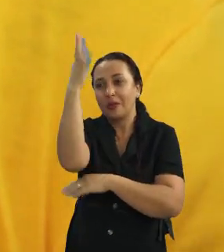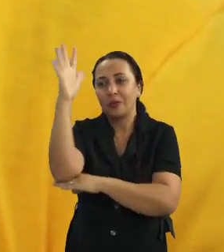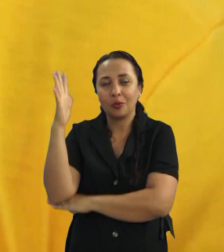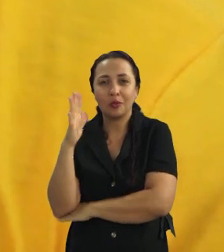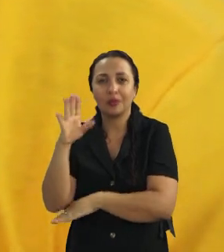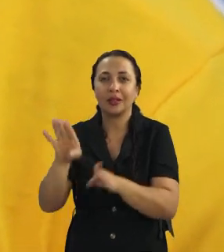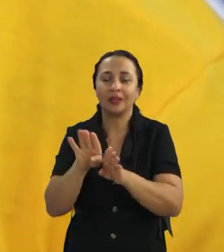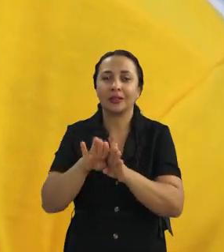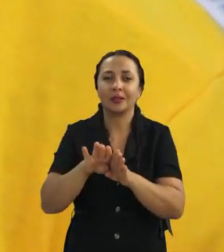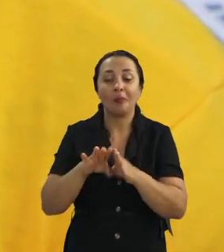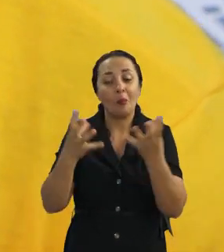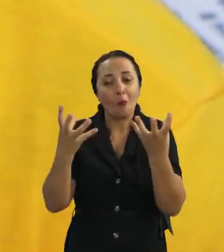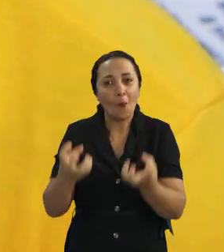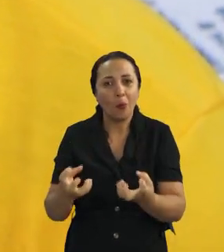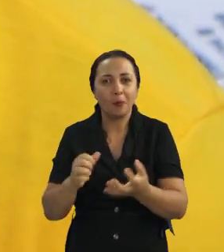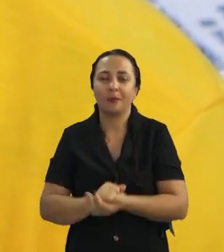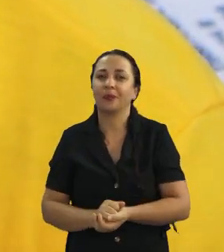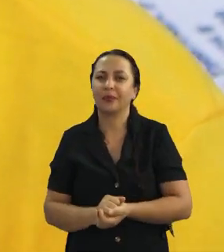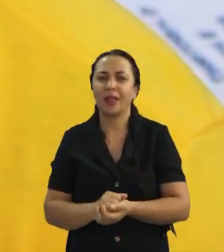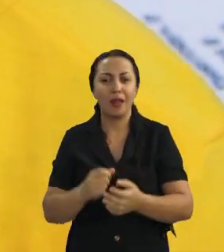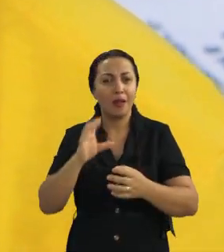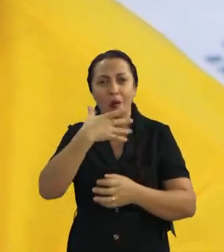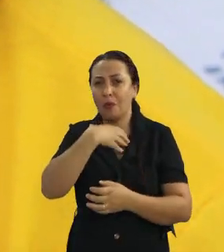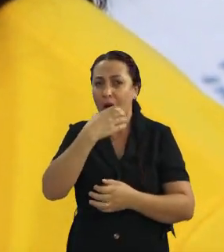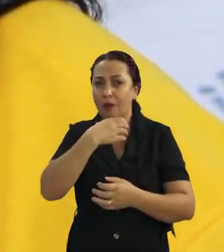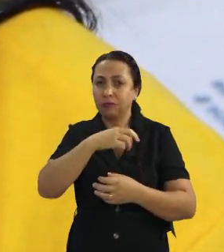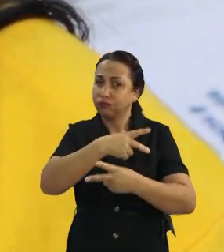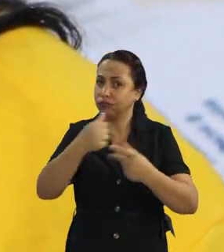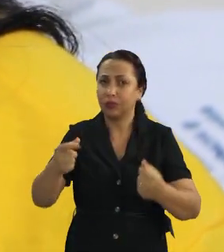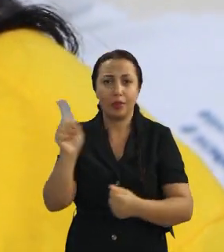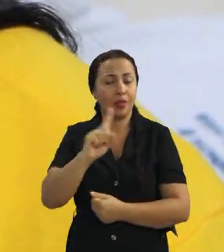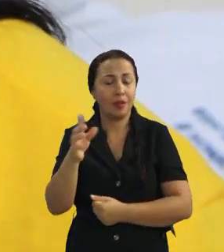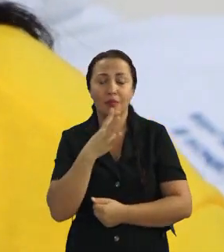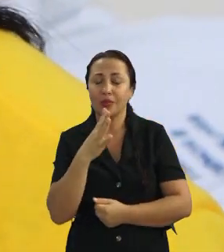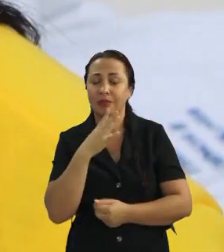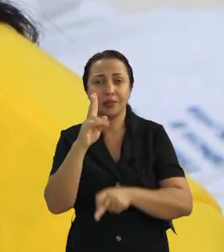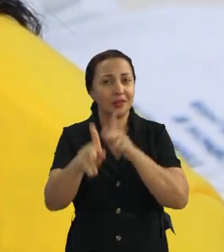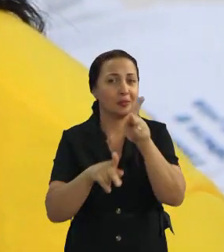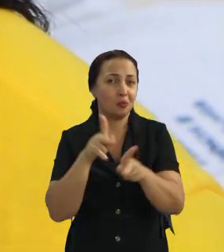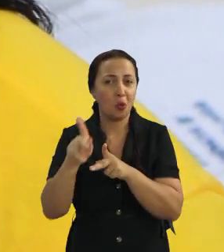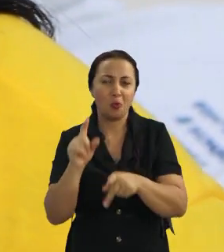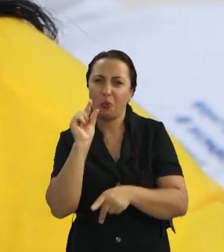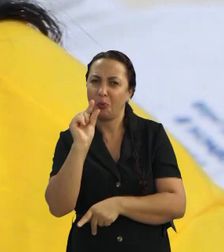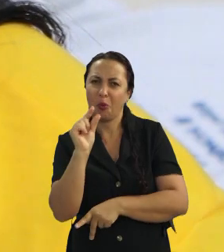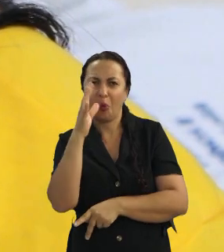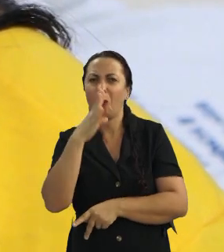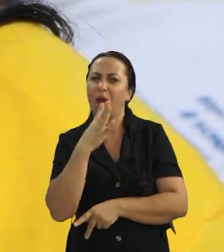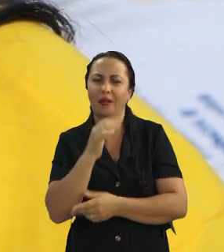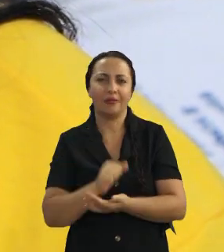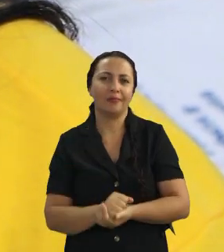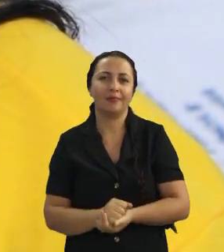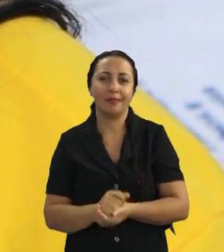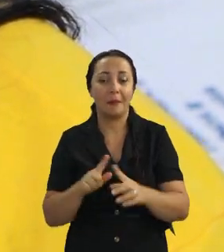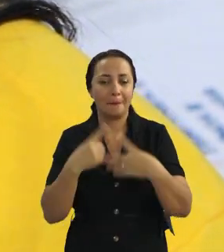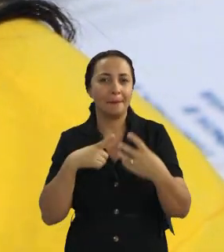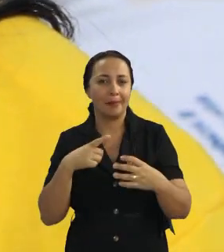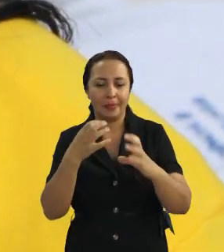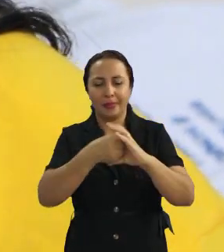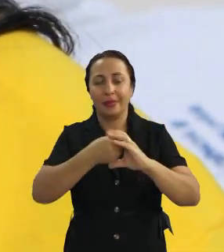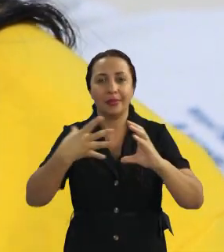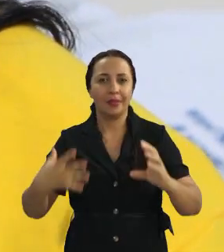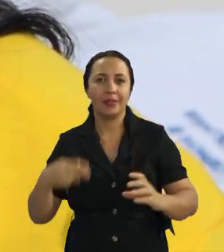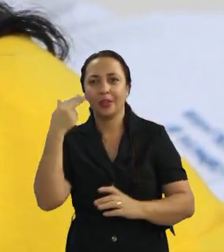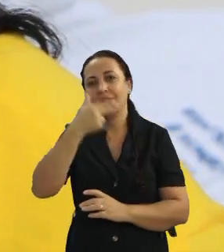amazônica. E ele é uma fruta que não é bastante conhecida, né, pela população, mas que ela